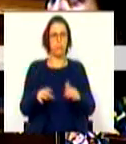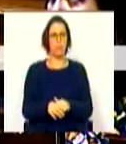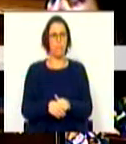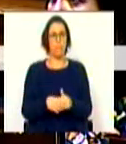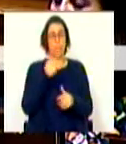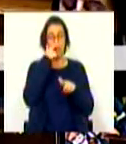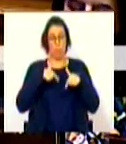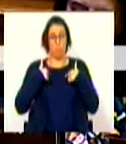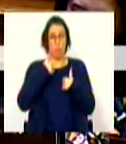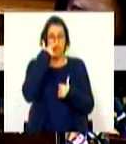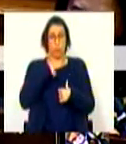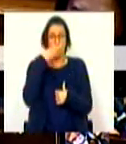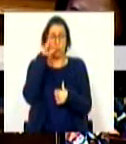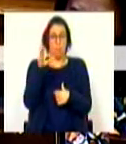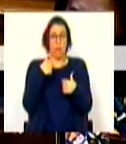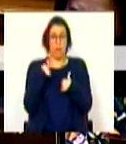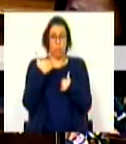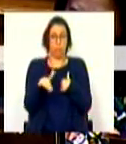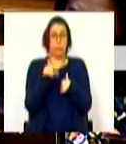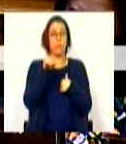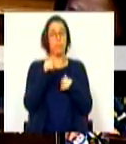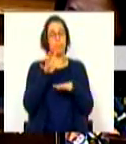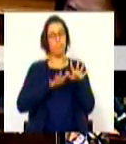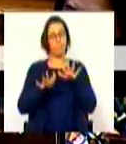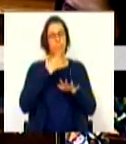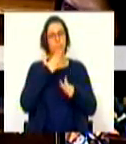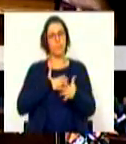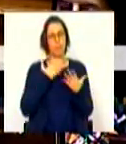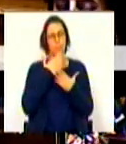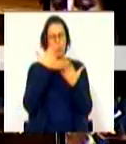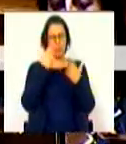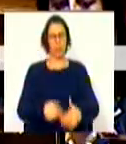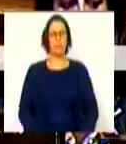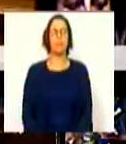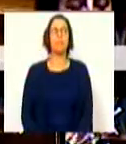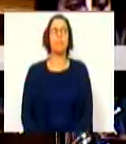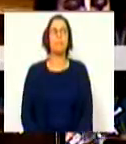para os próprios cidadãos imigrantes. E são essas as reservas que nos coloca. Muito obrigada.